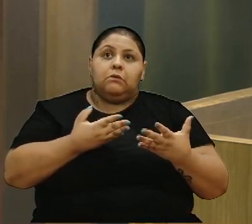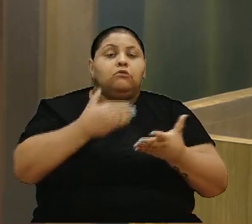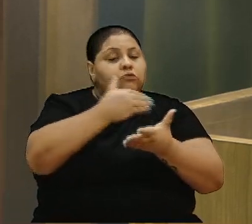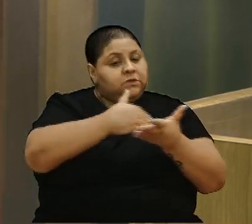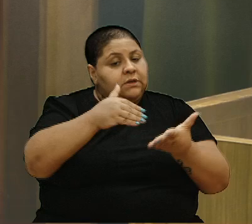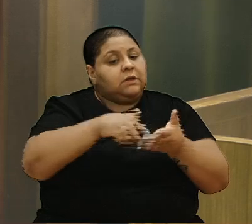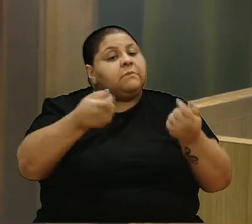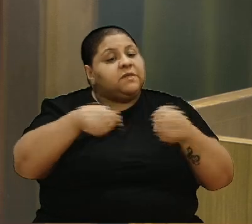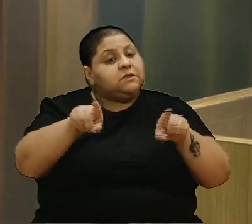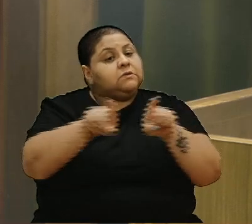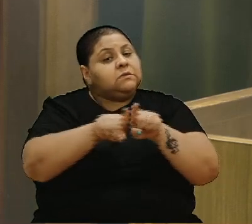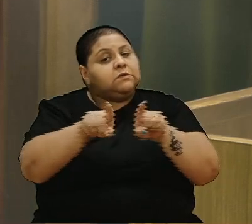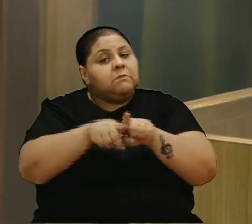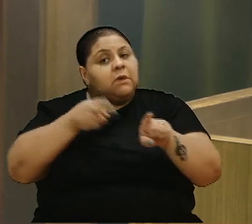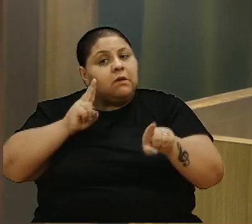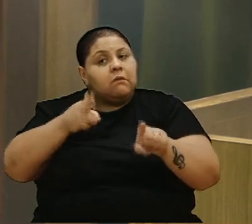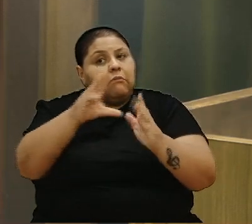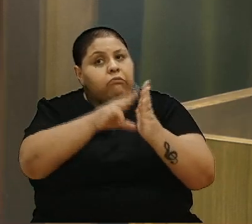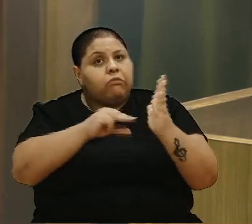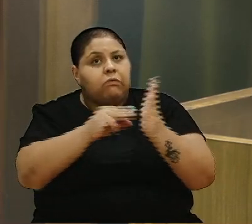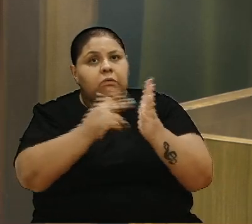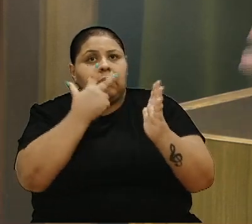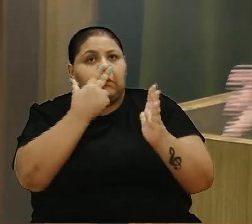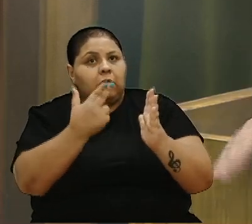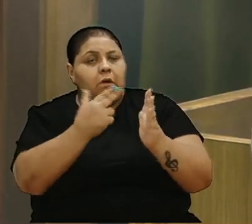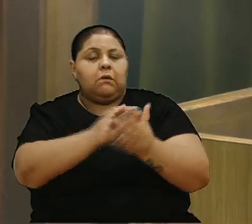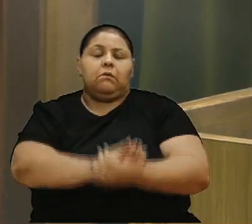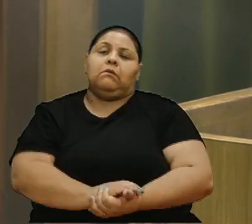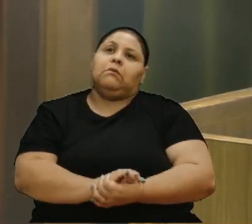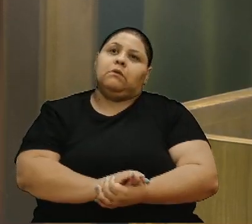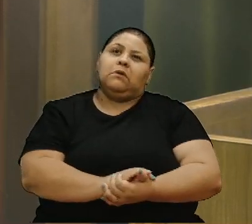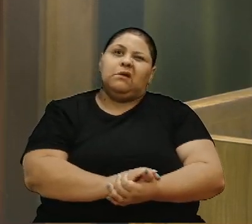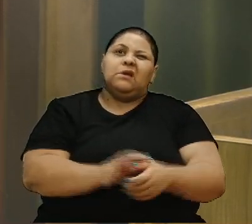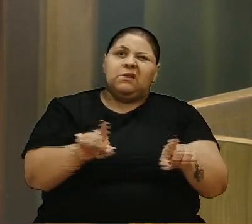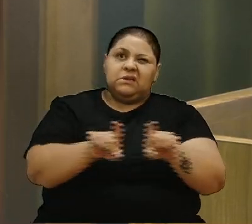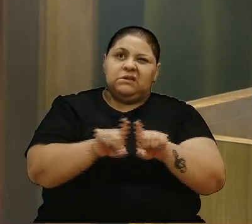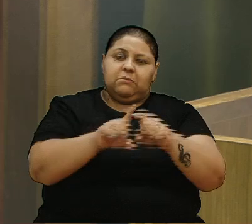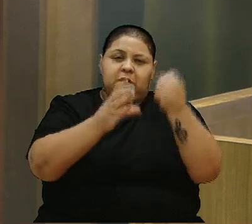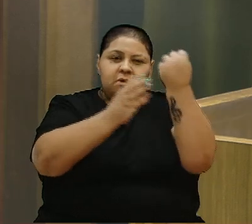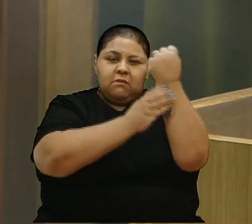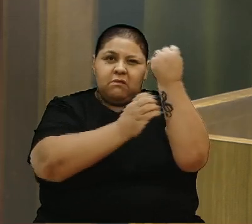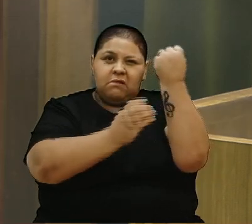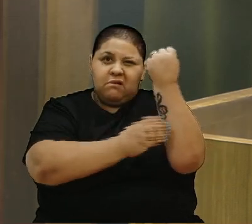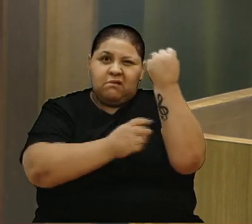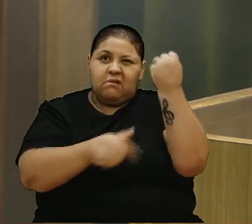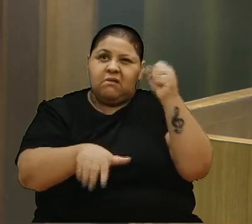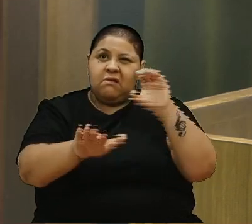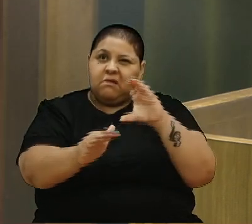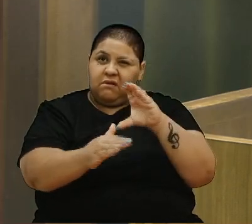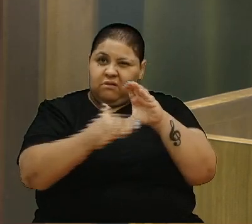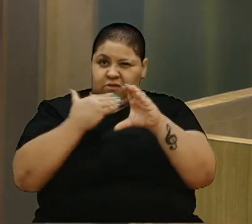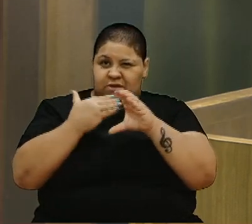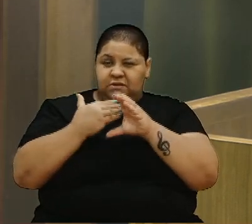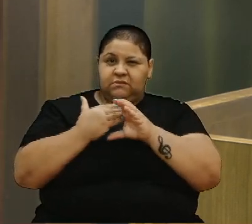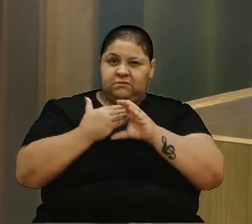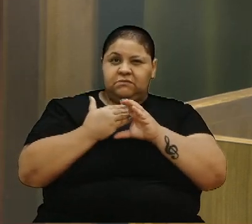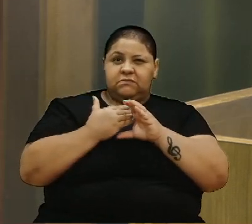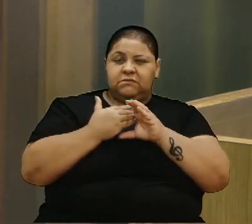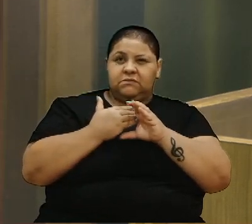precisam seguir o mesmo exemplo. Ainda nessa questão mais burocrática da Câmara, eu recebi uma mensagem